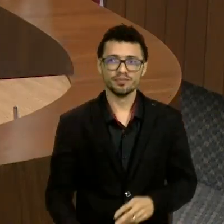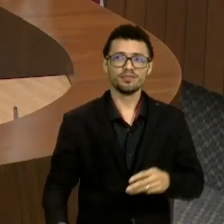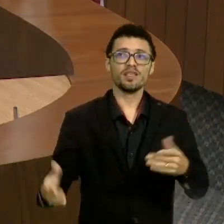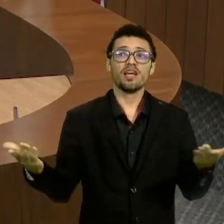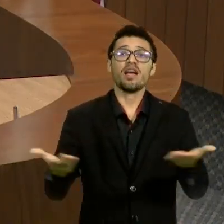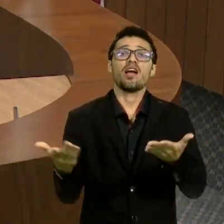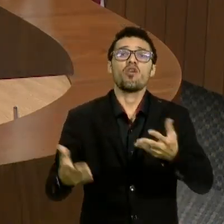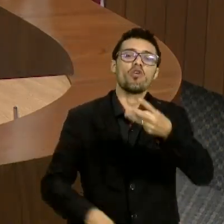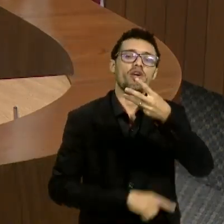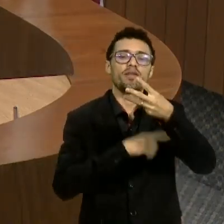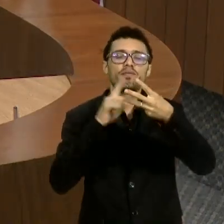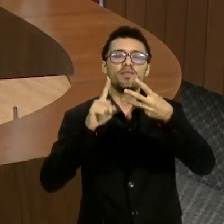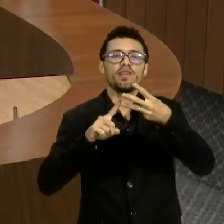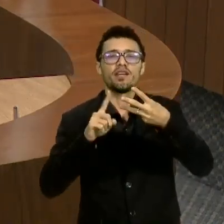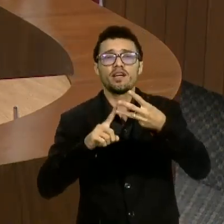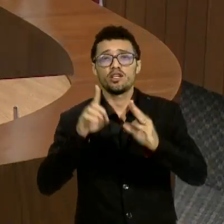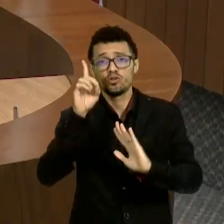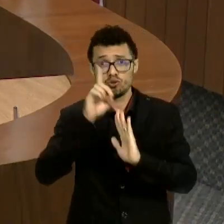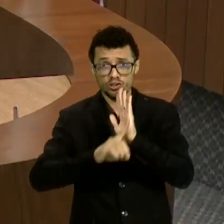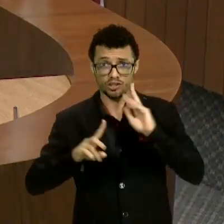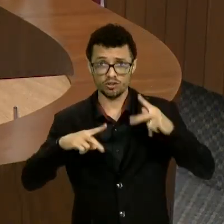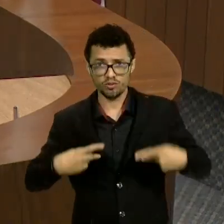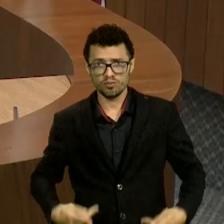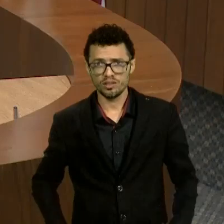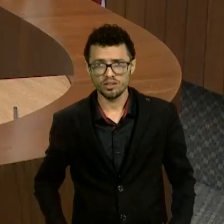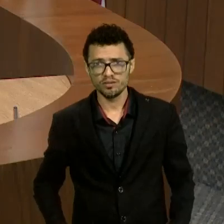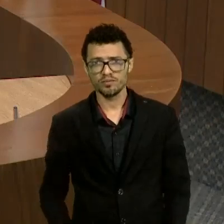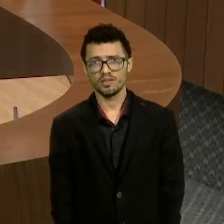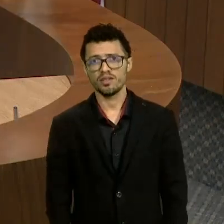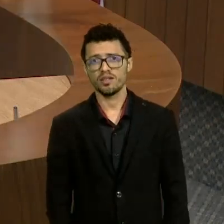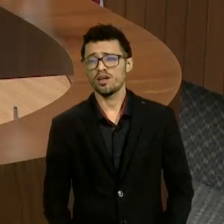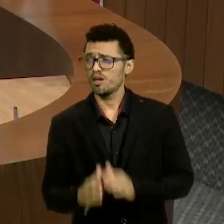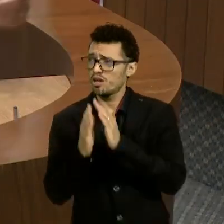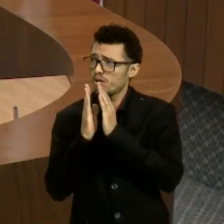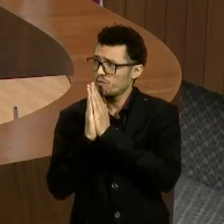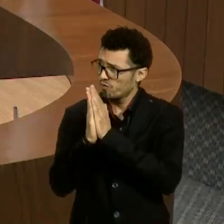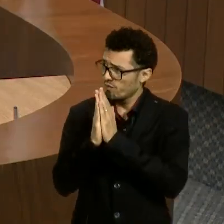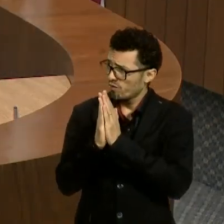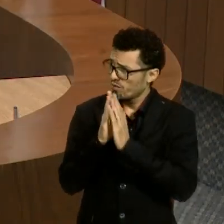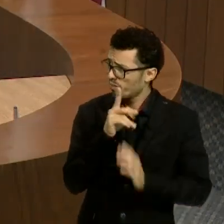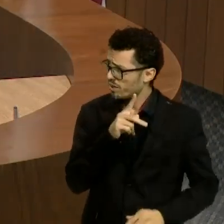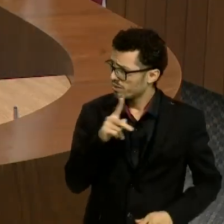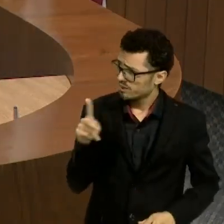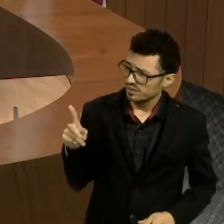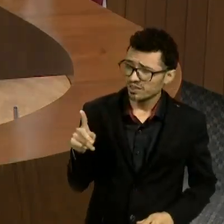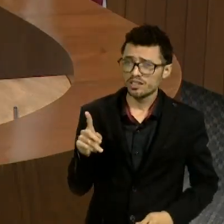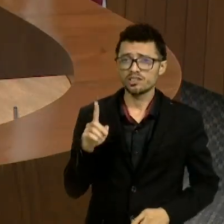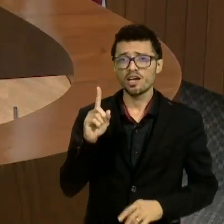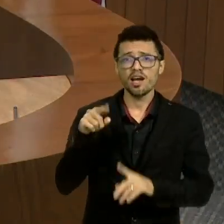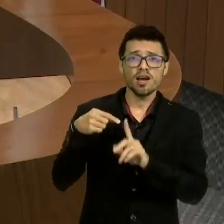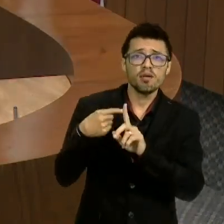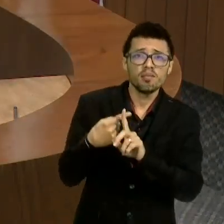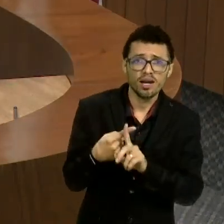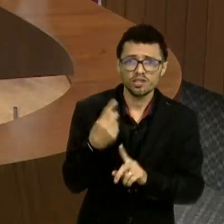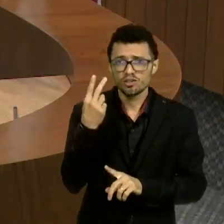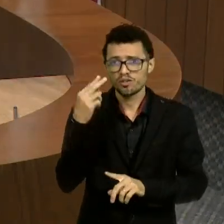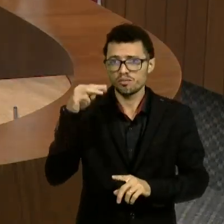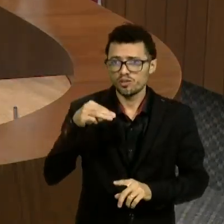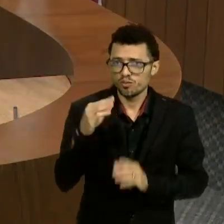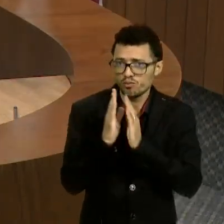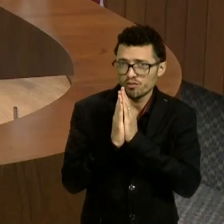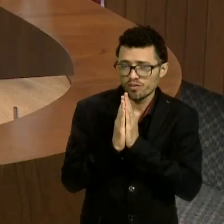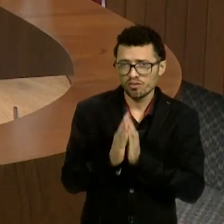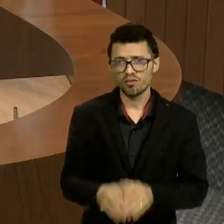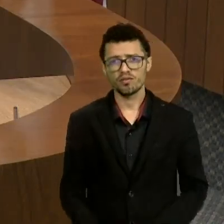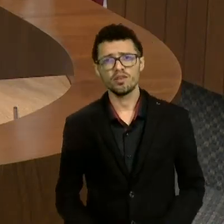direitos humanos só mais dois minutos aí senhor presidente do direito humano que tantas feministas Cadê as